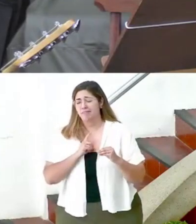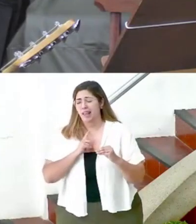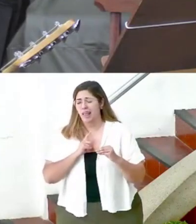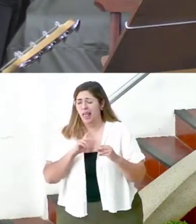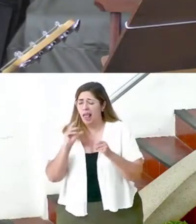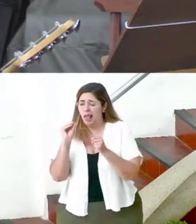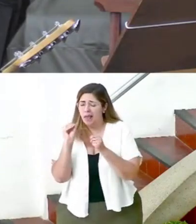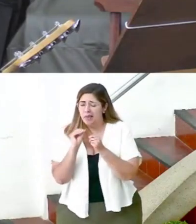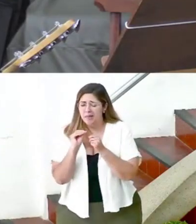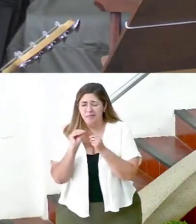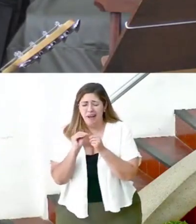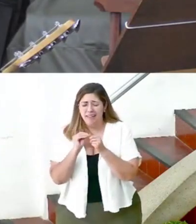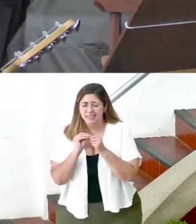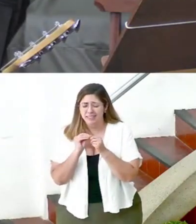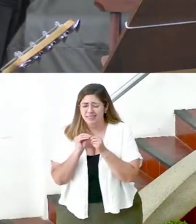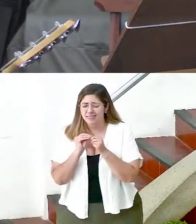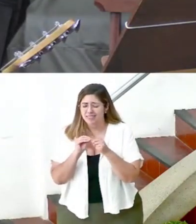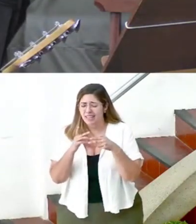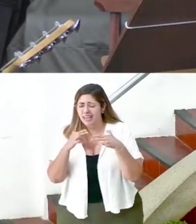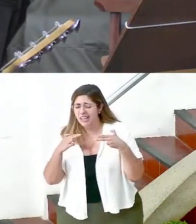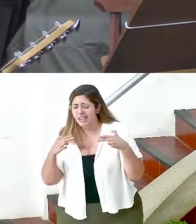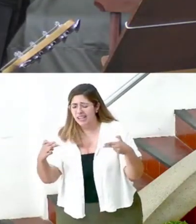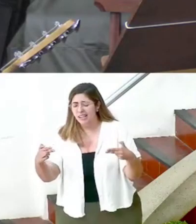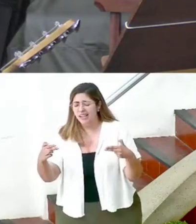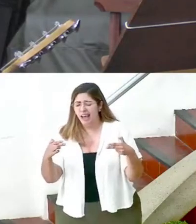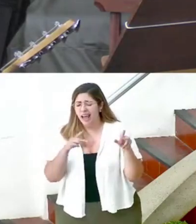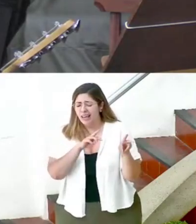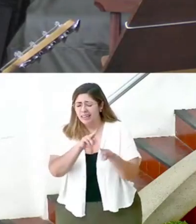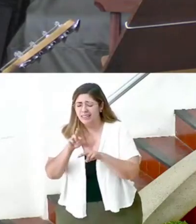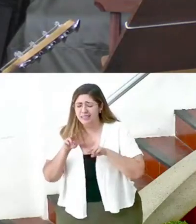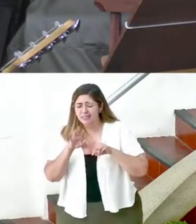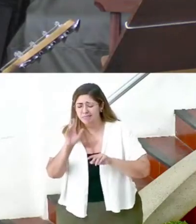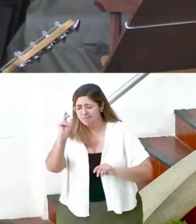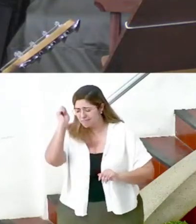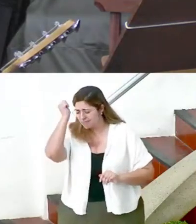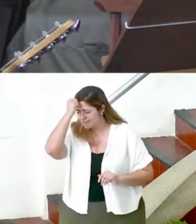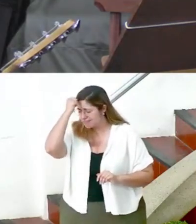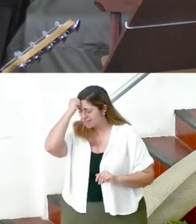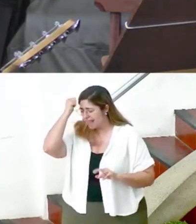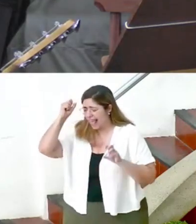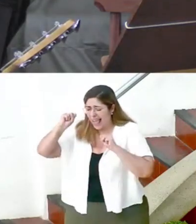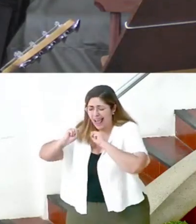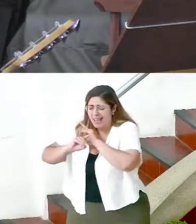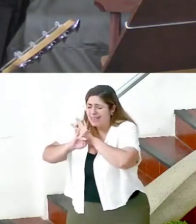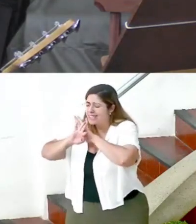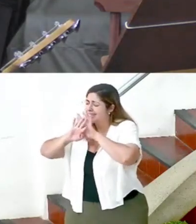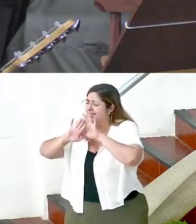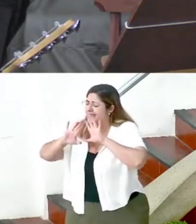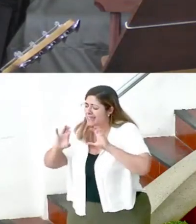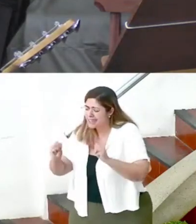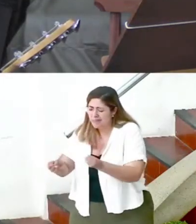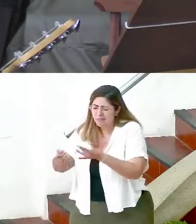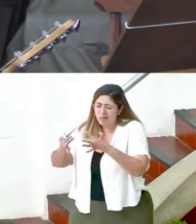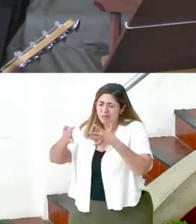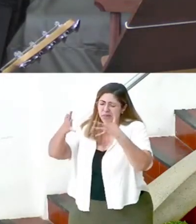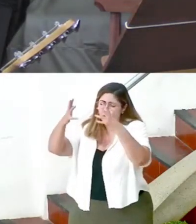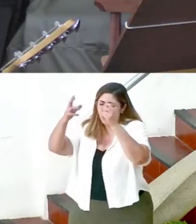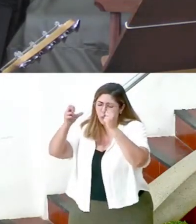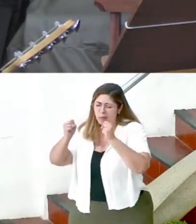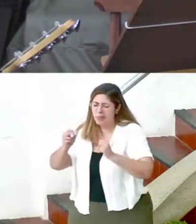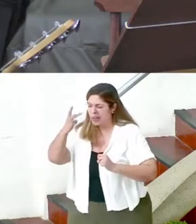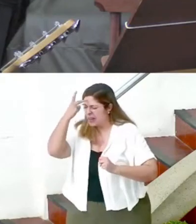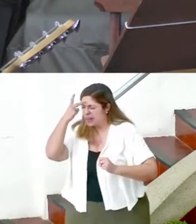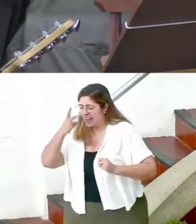se tiver alguém entre nós que, apesar do grande, maravilhoso poder de Deus, ainda está confiando nas suas